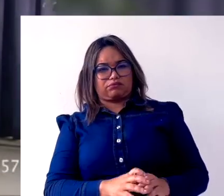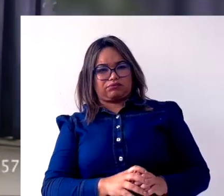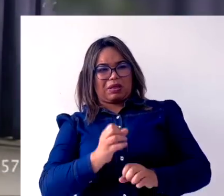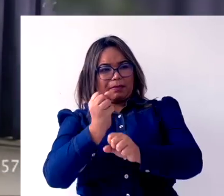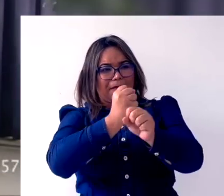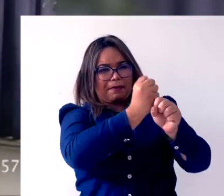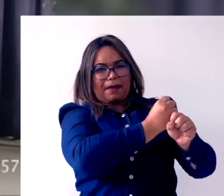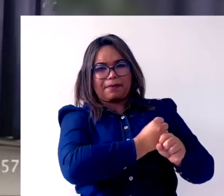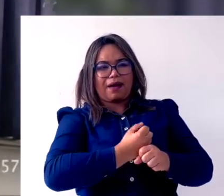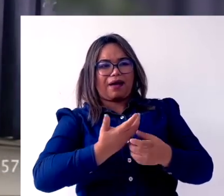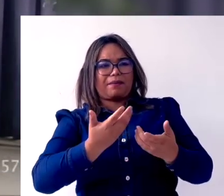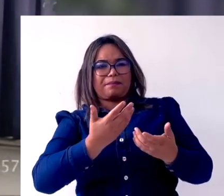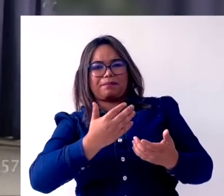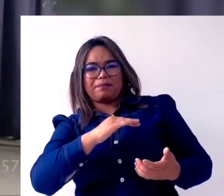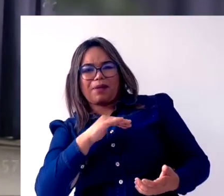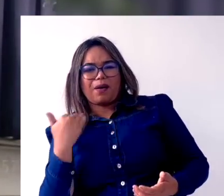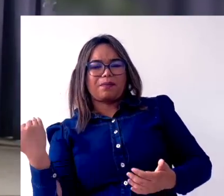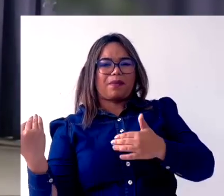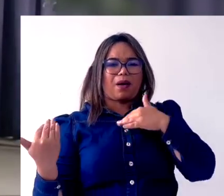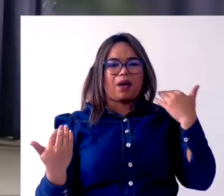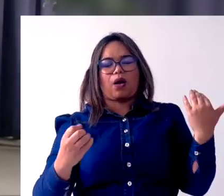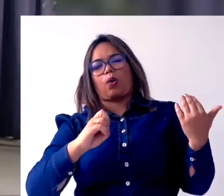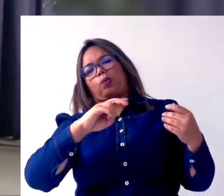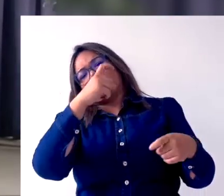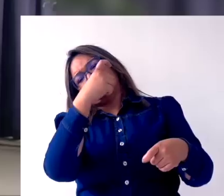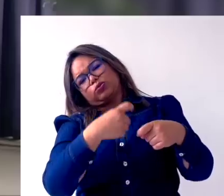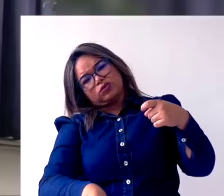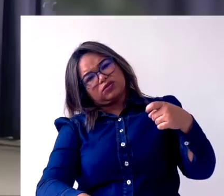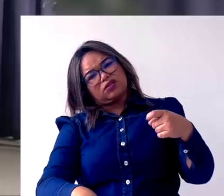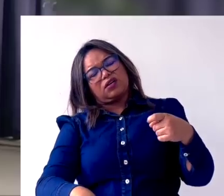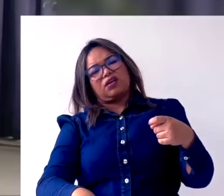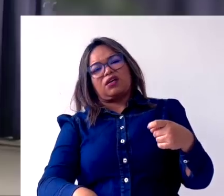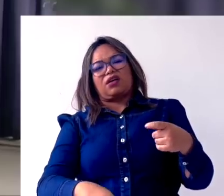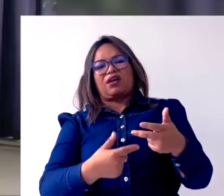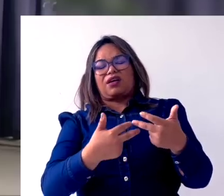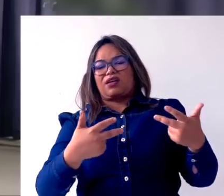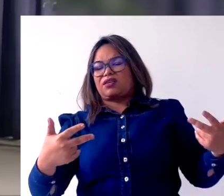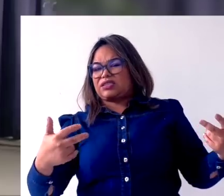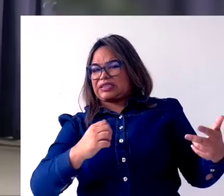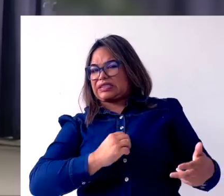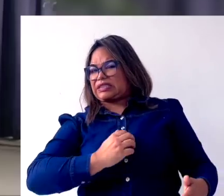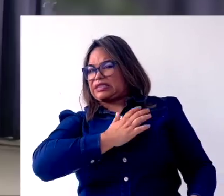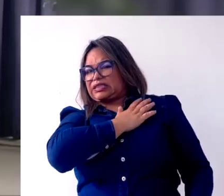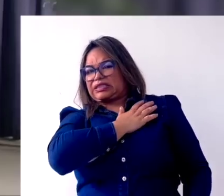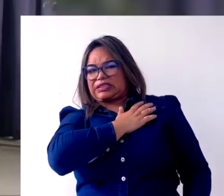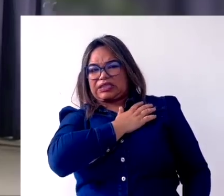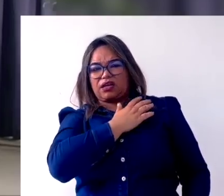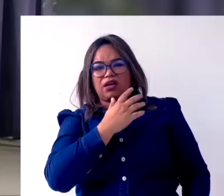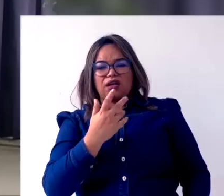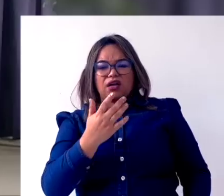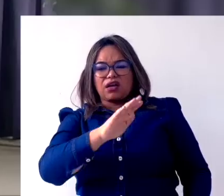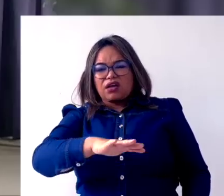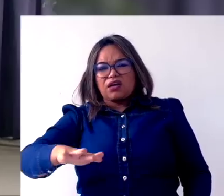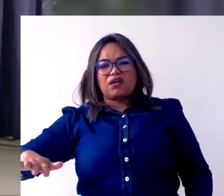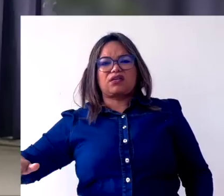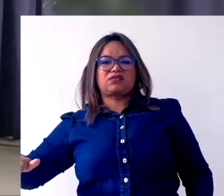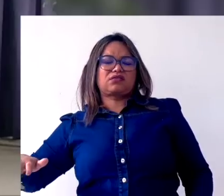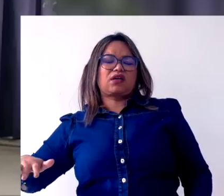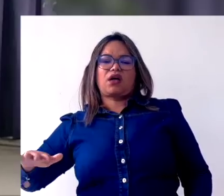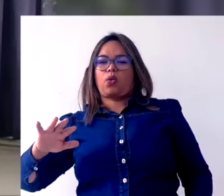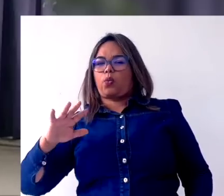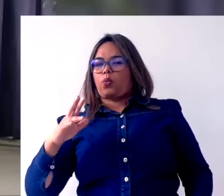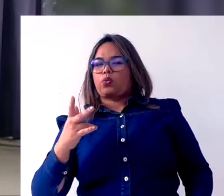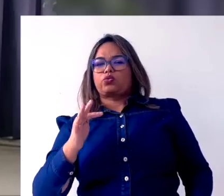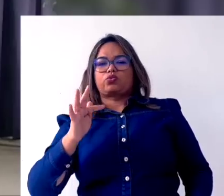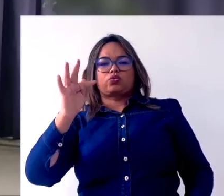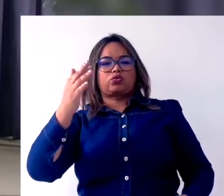queremos mortes ou estupros, não queremos coisas terríveis que acontecem com as crianças. Tudo isso vai passar. Não